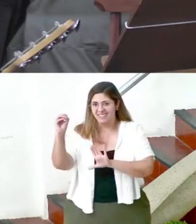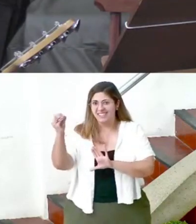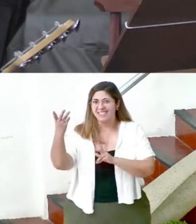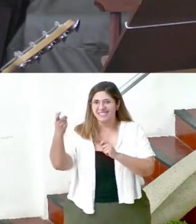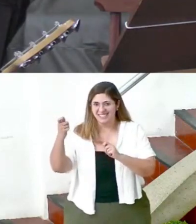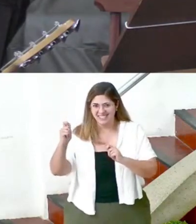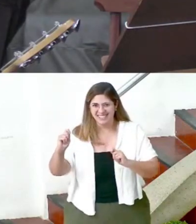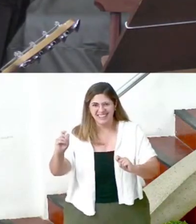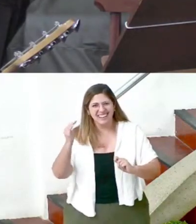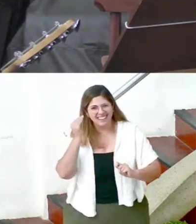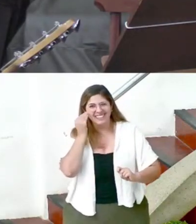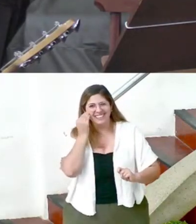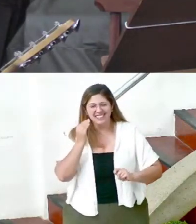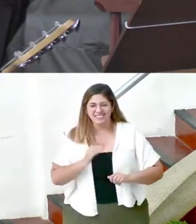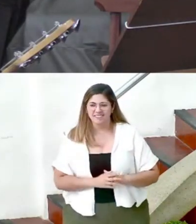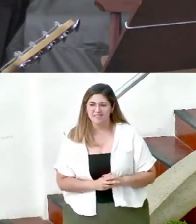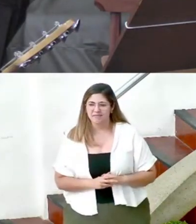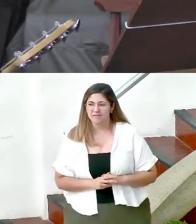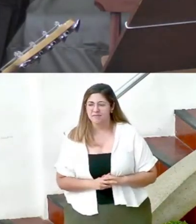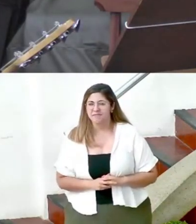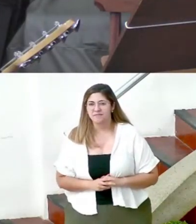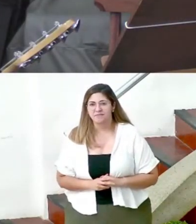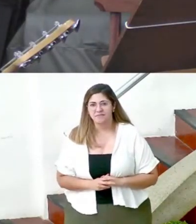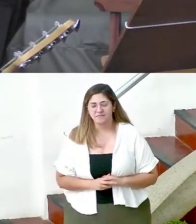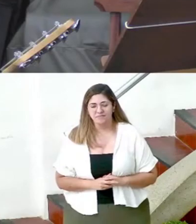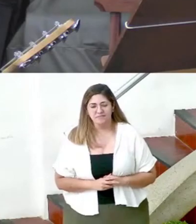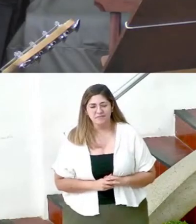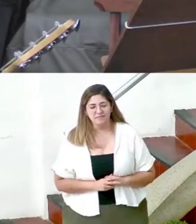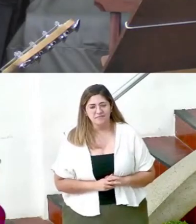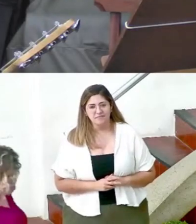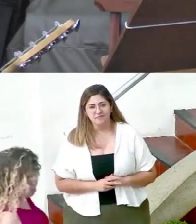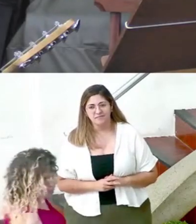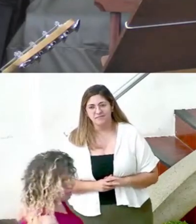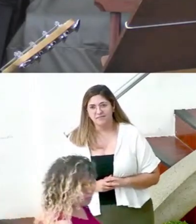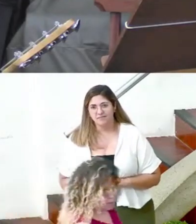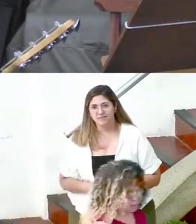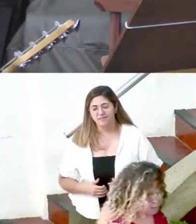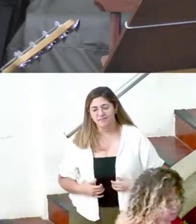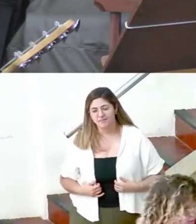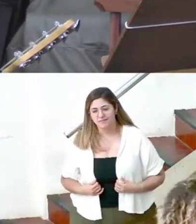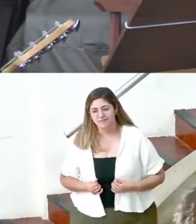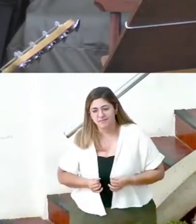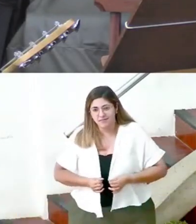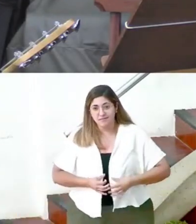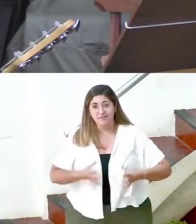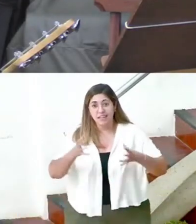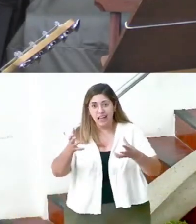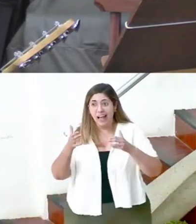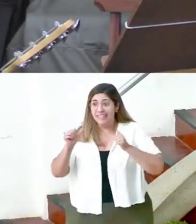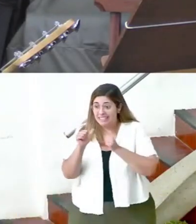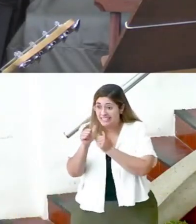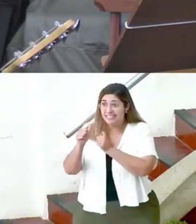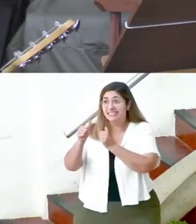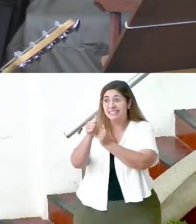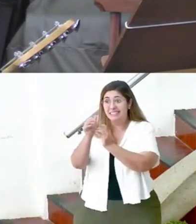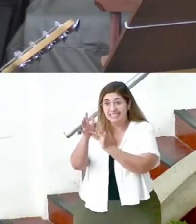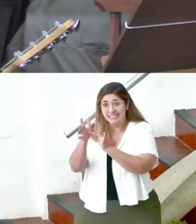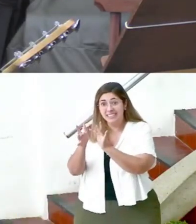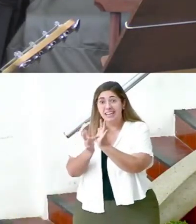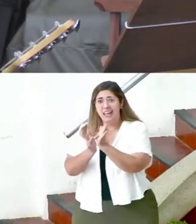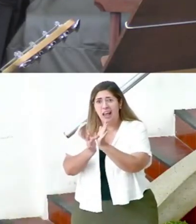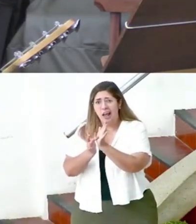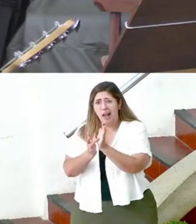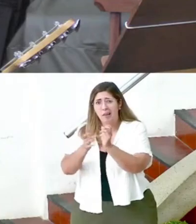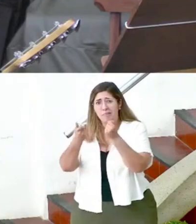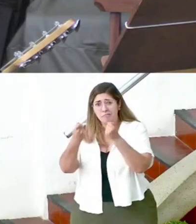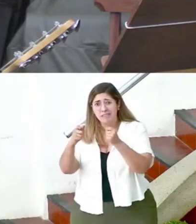isso para trazer essa primeira ideia forte e pesada para nós. Quem quiser seguir a Cristo tem que tomar a sua cruz e negar-se a si